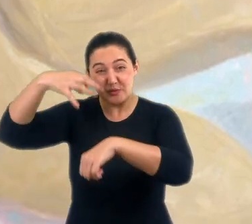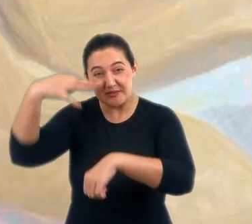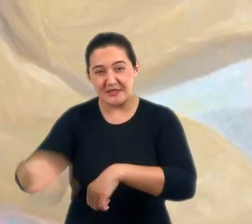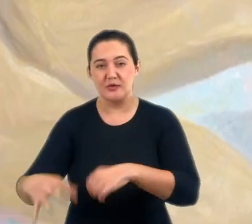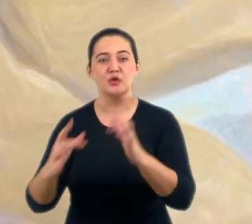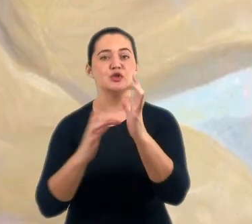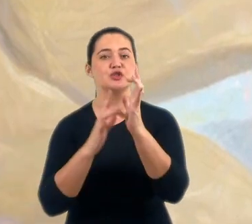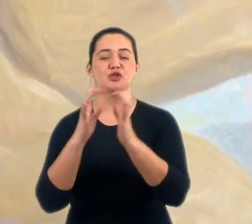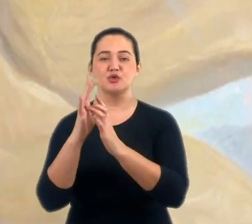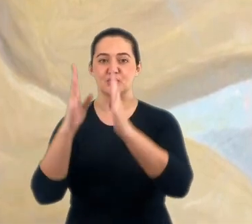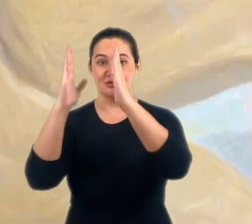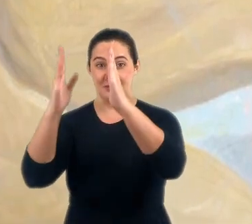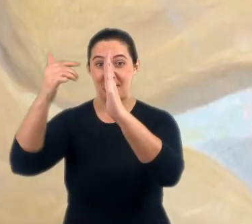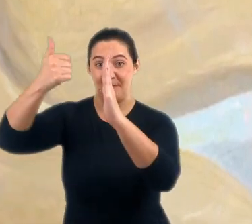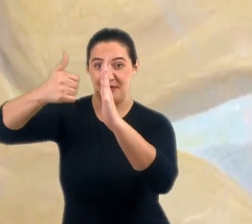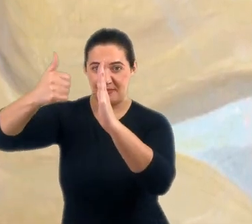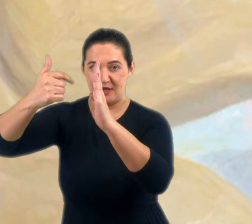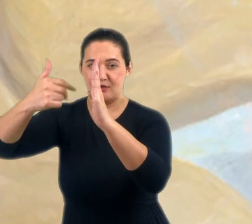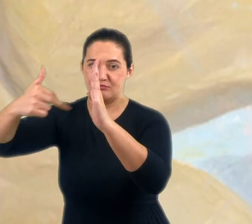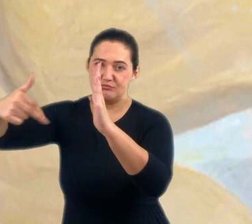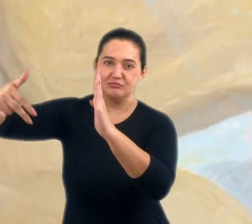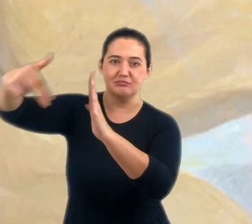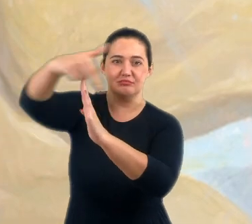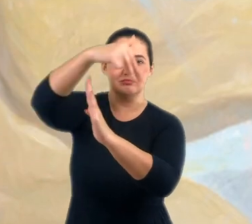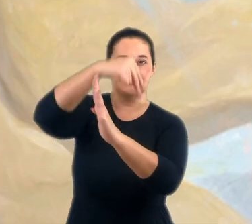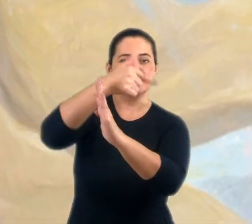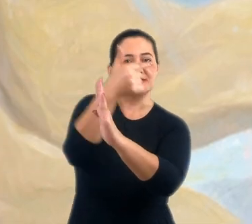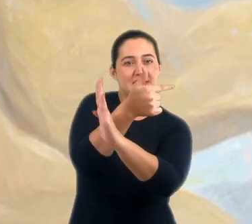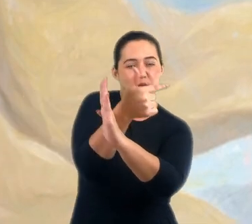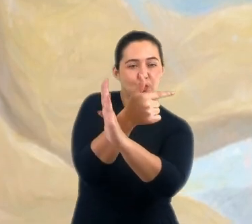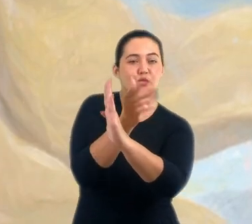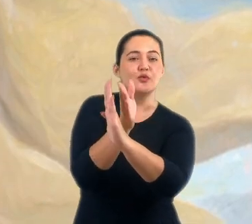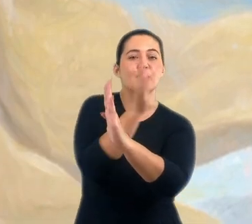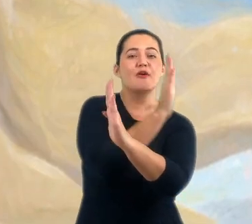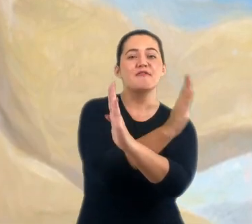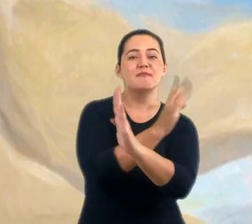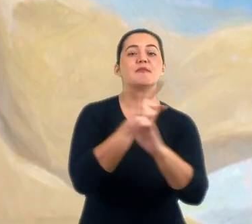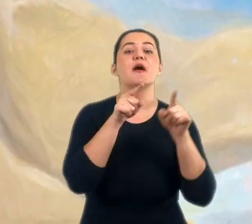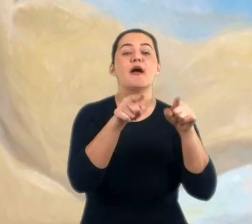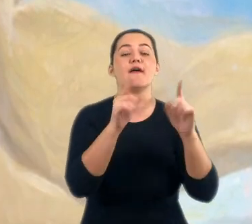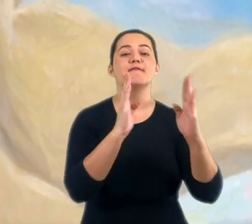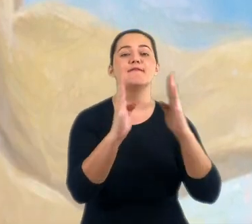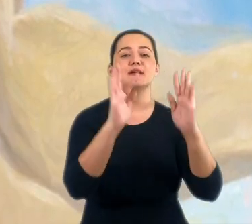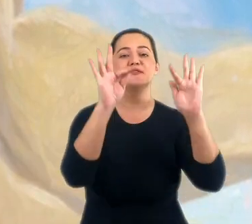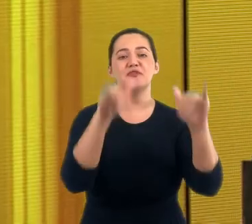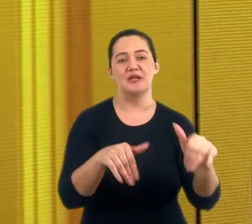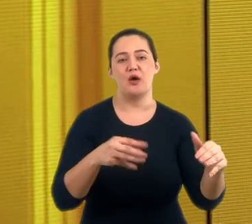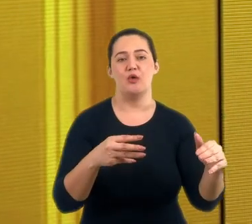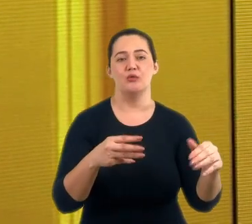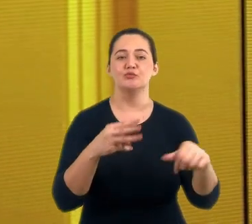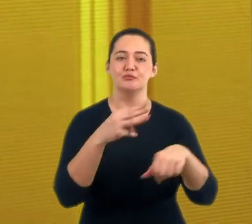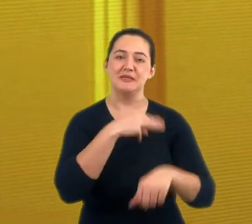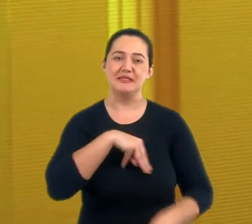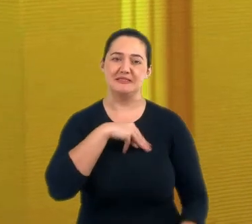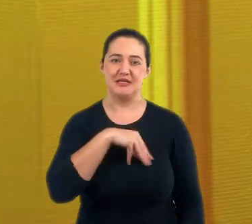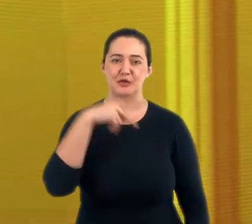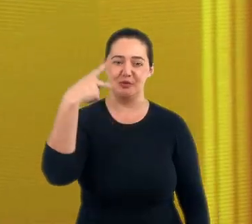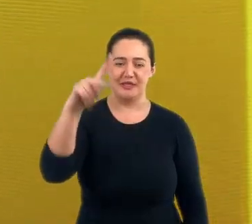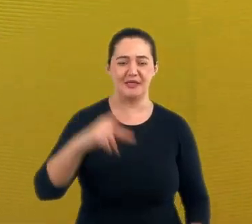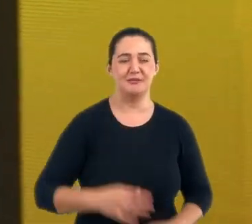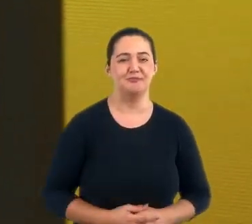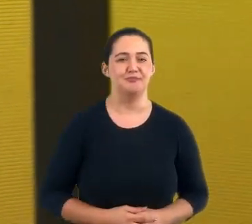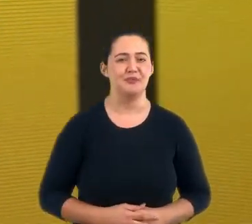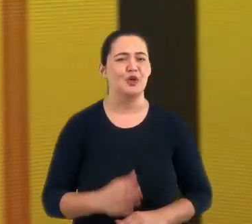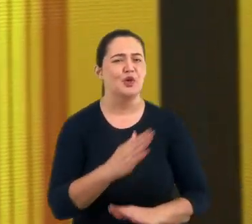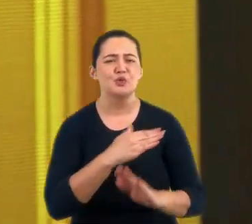Jesus deveria começar a fase final de seu ministério no santuário celestial. Tudo aconteceu exatamente